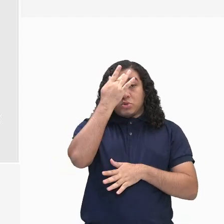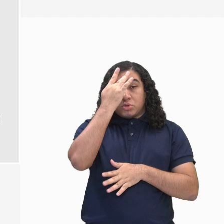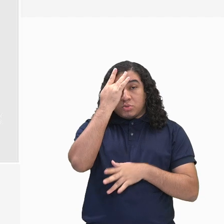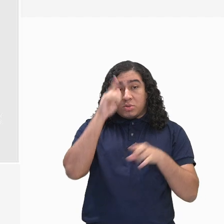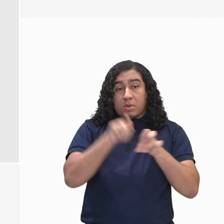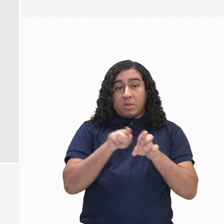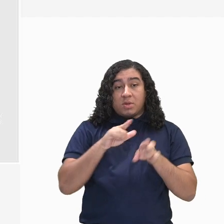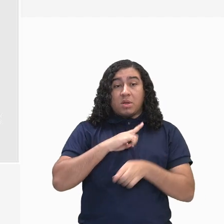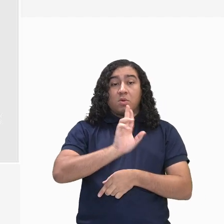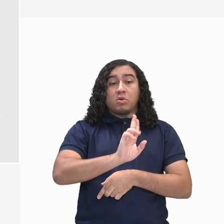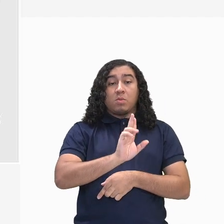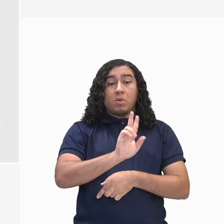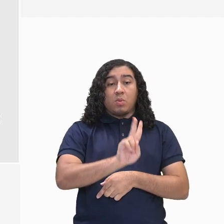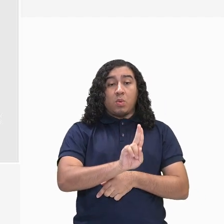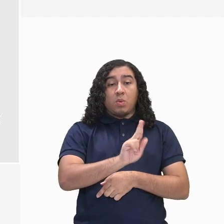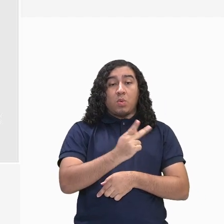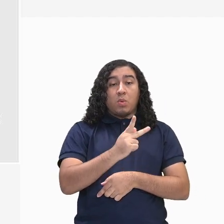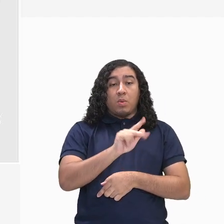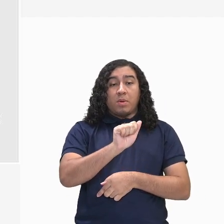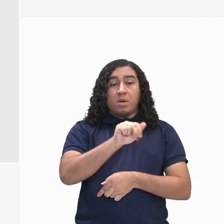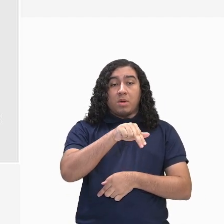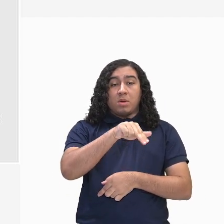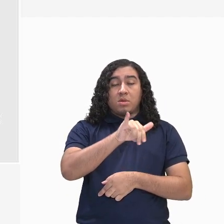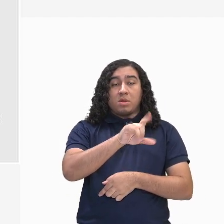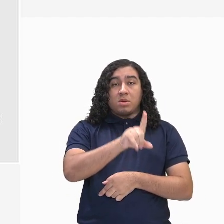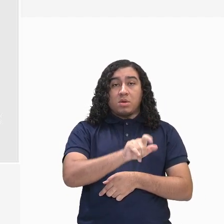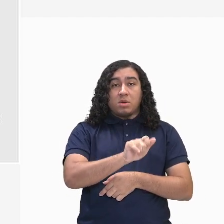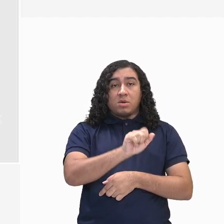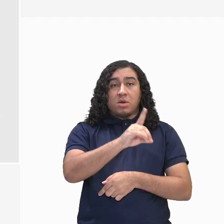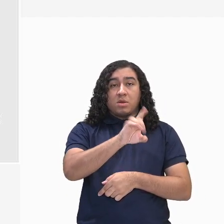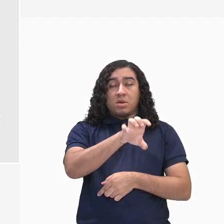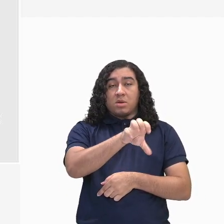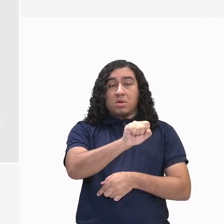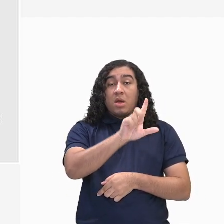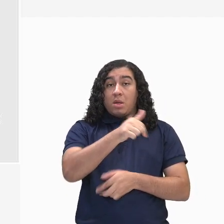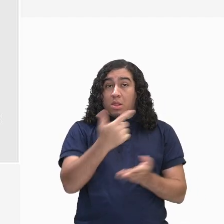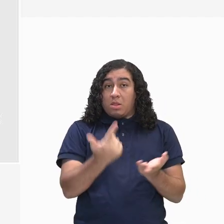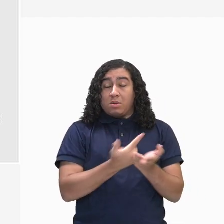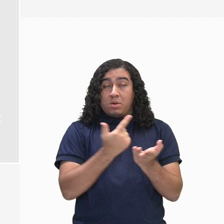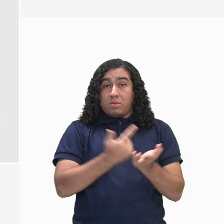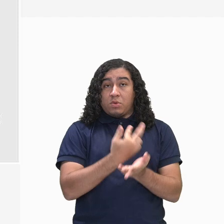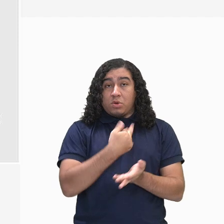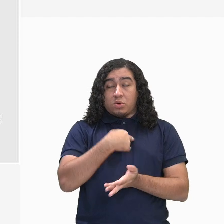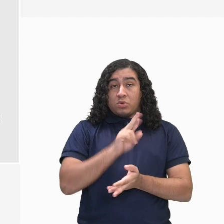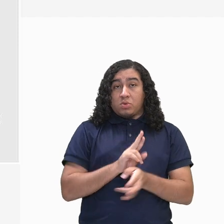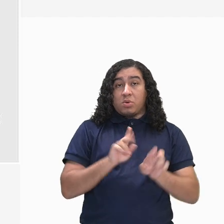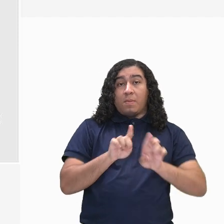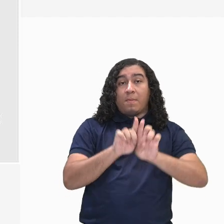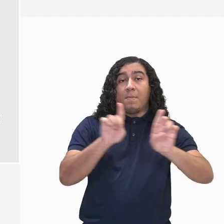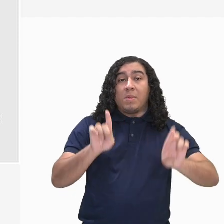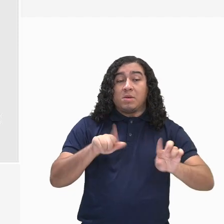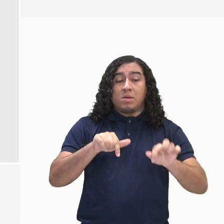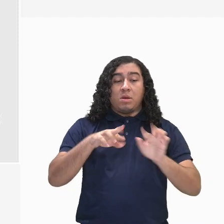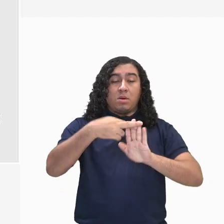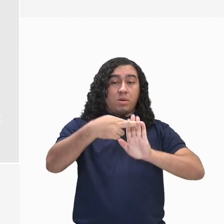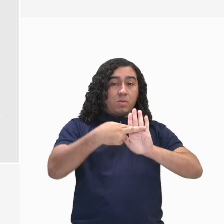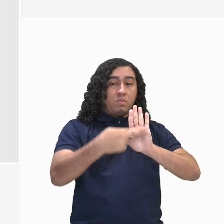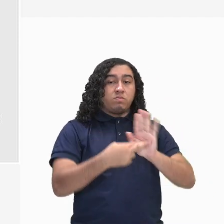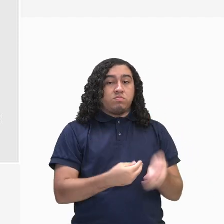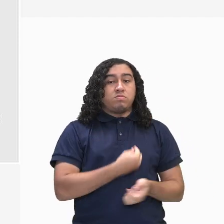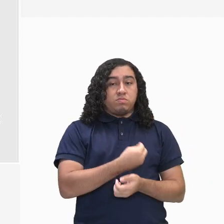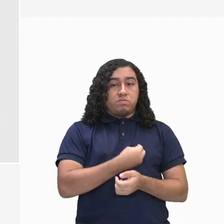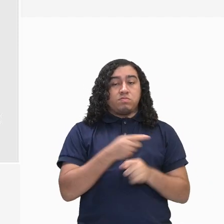os Upanishads, que são também livros considerados sagrados, mas que são mais regras de vida,